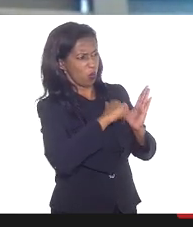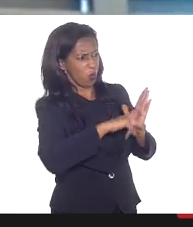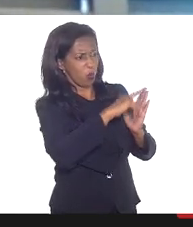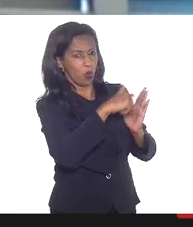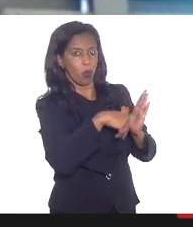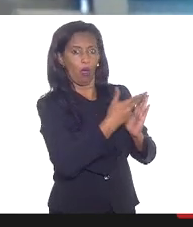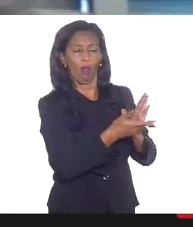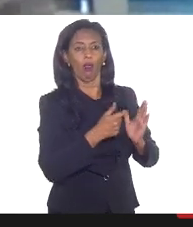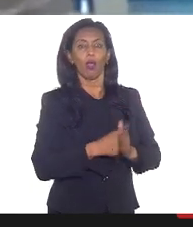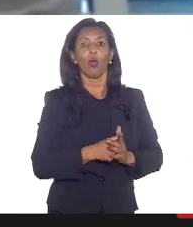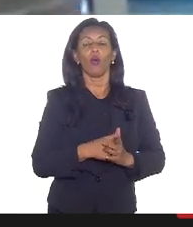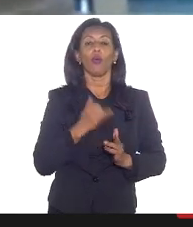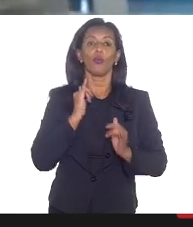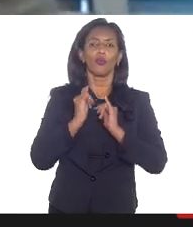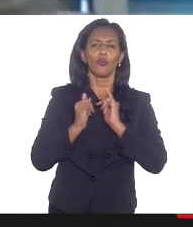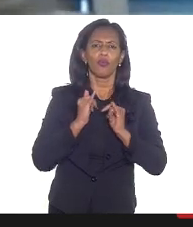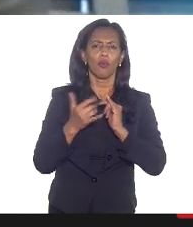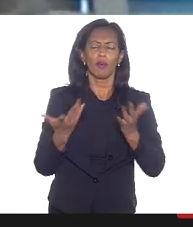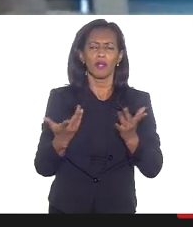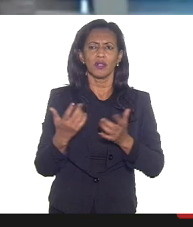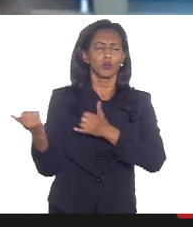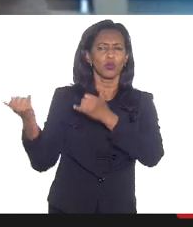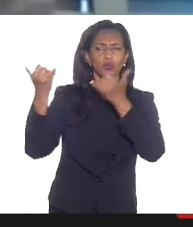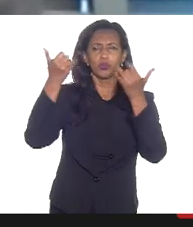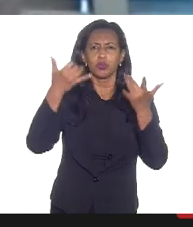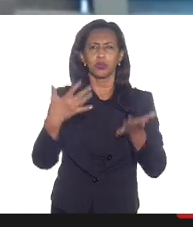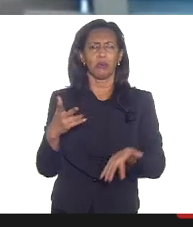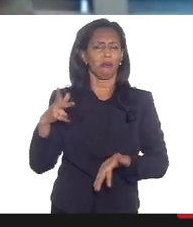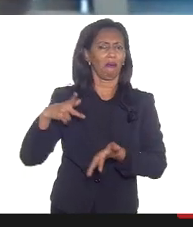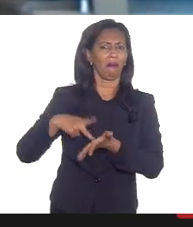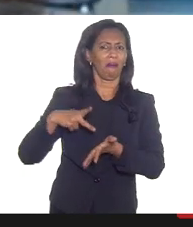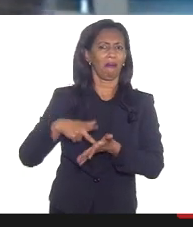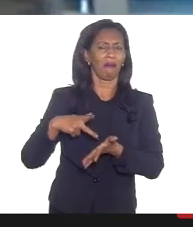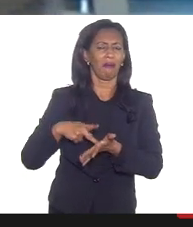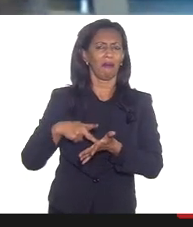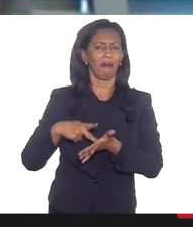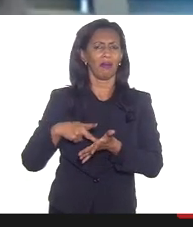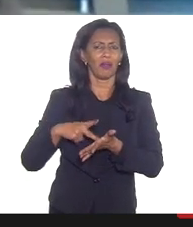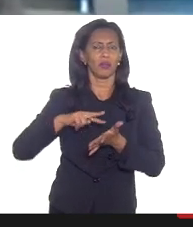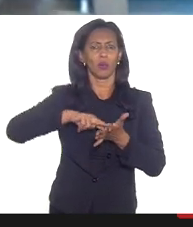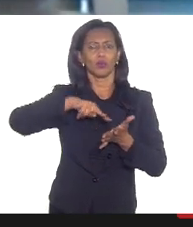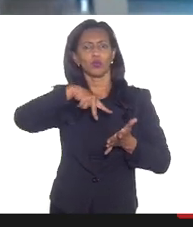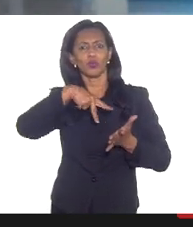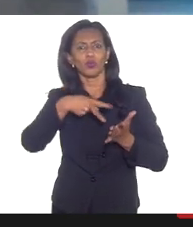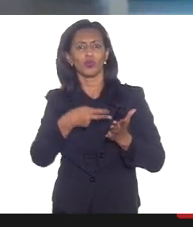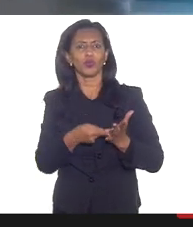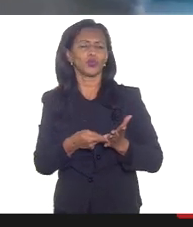enfim, truísmos, que não dão conta, de fato, sobre a multiplicidade